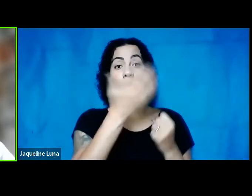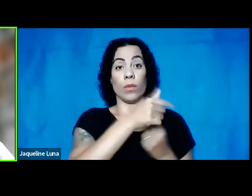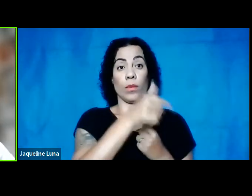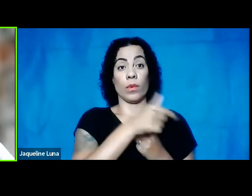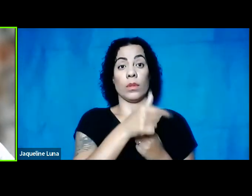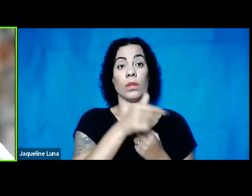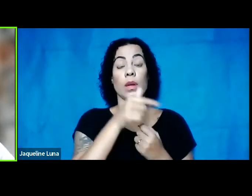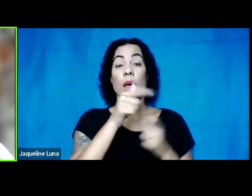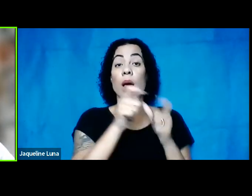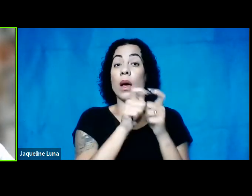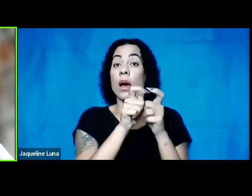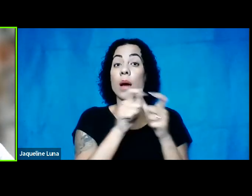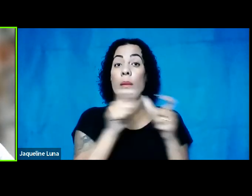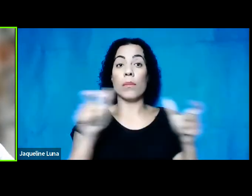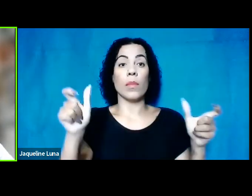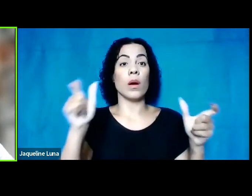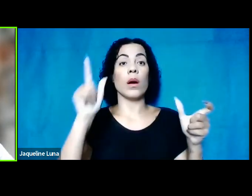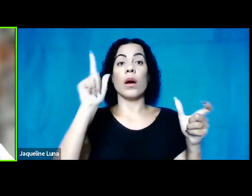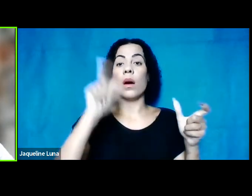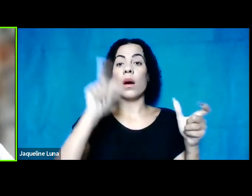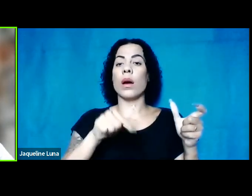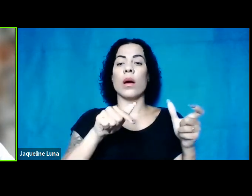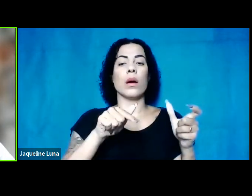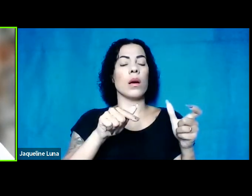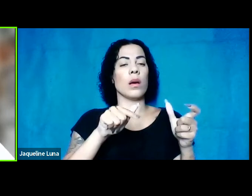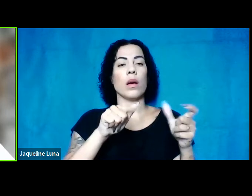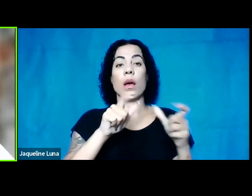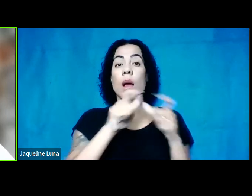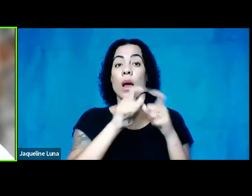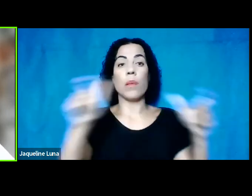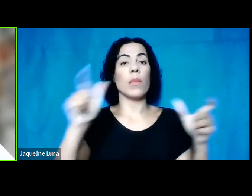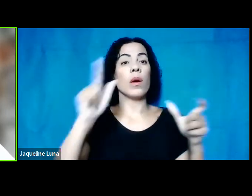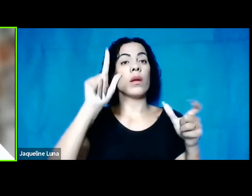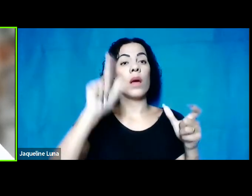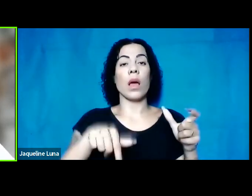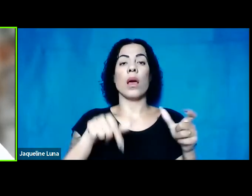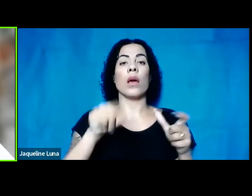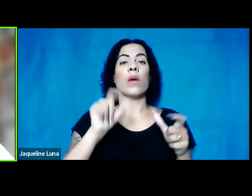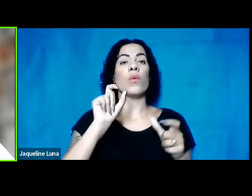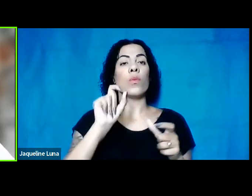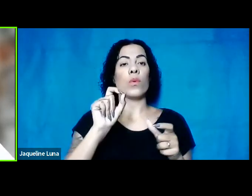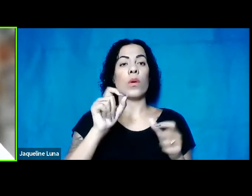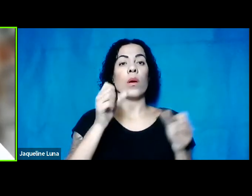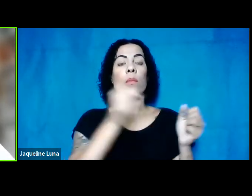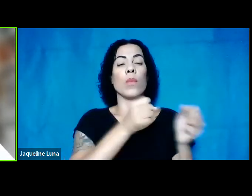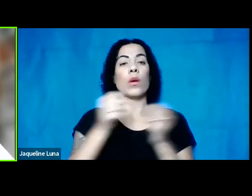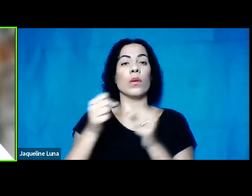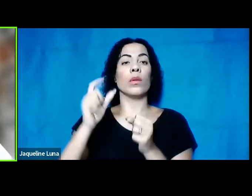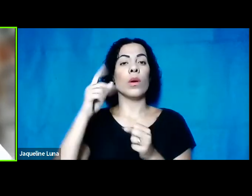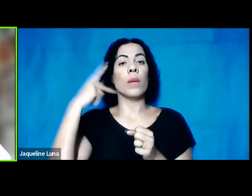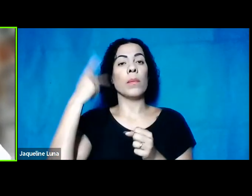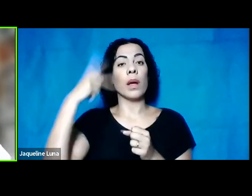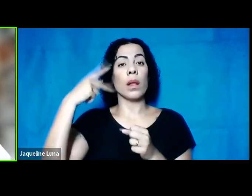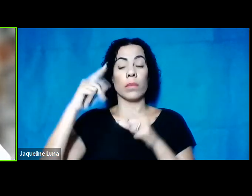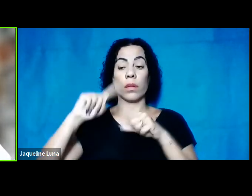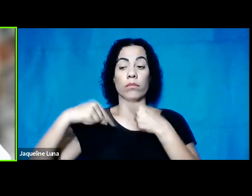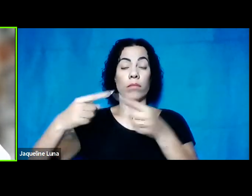a maioria é completamente tomada pelo poder parlamentar de famílias